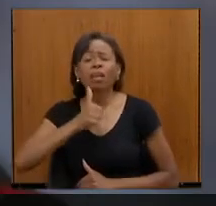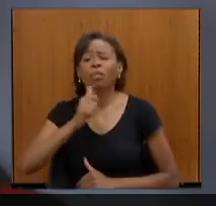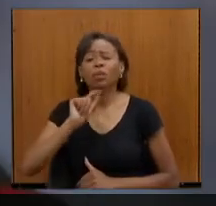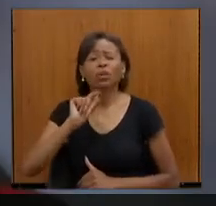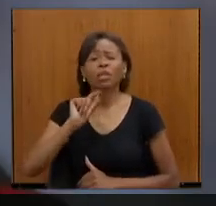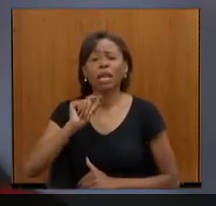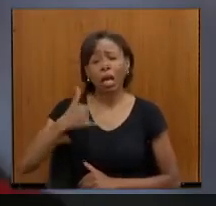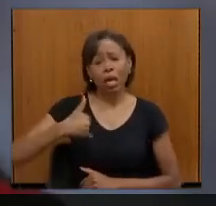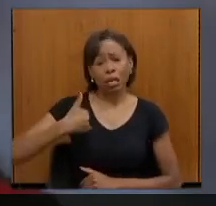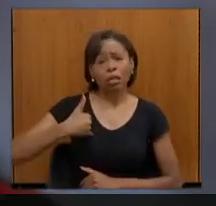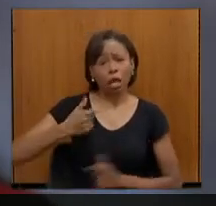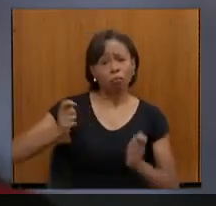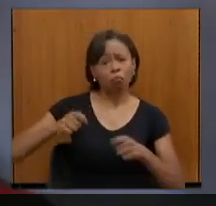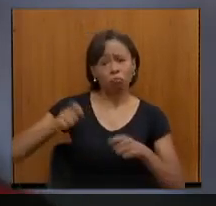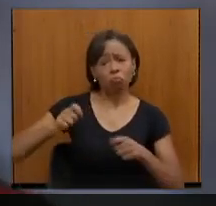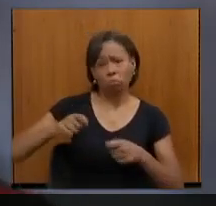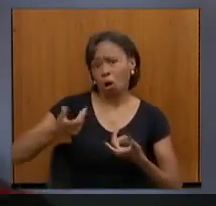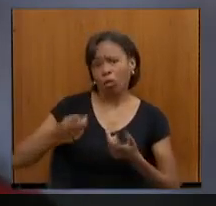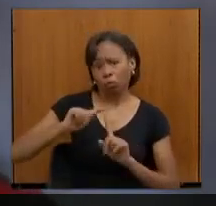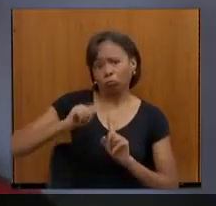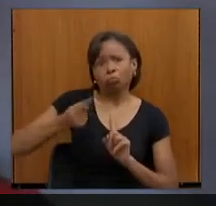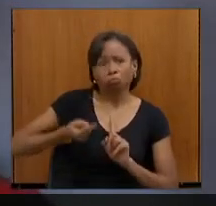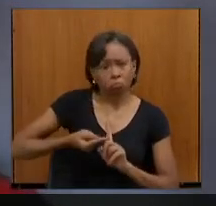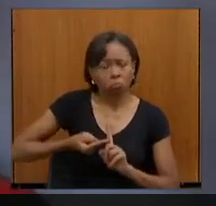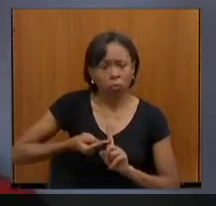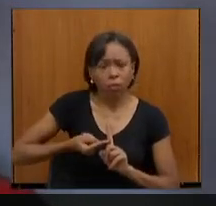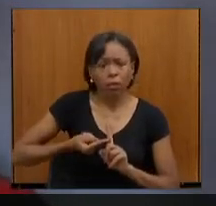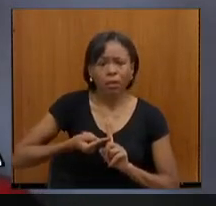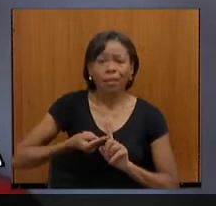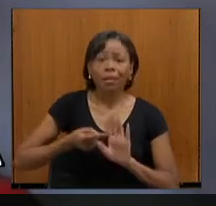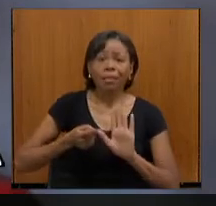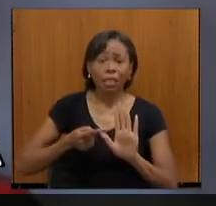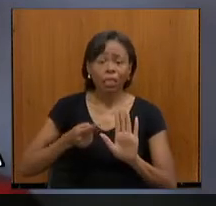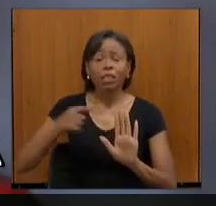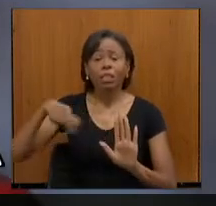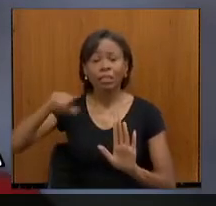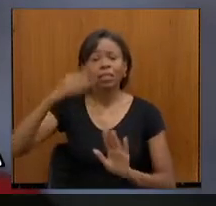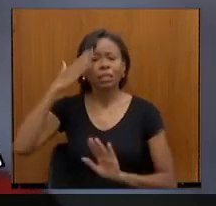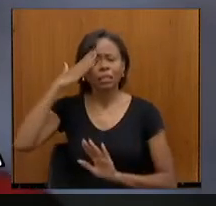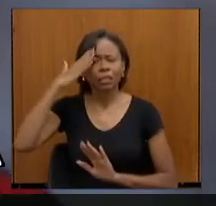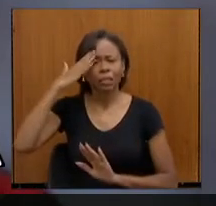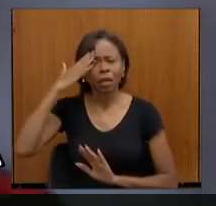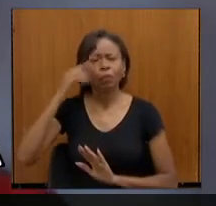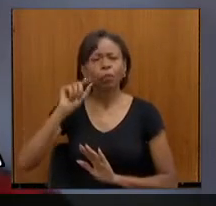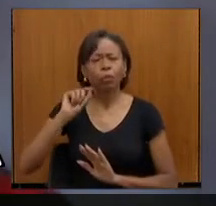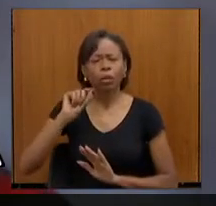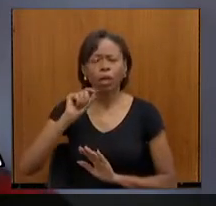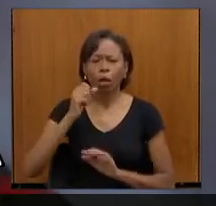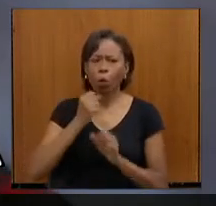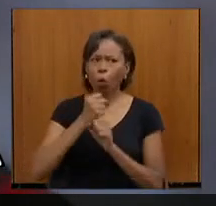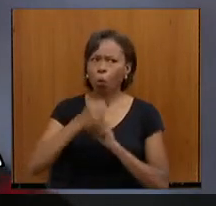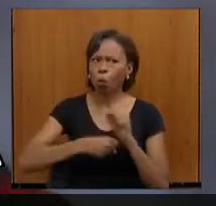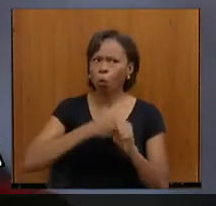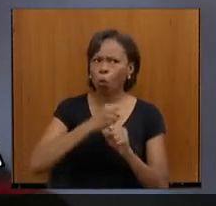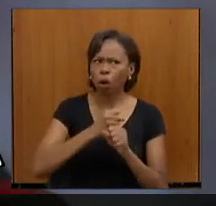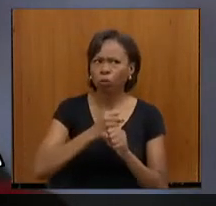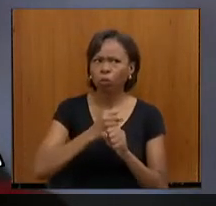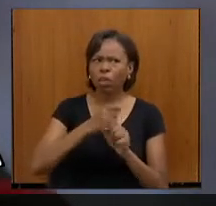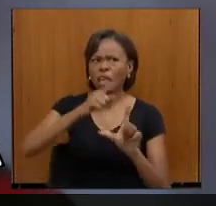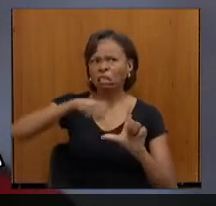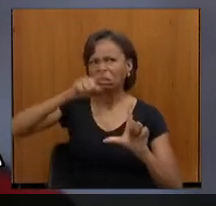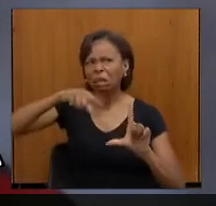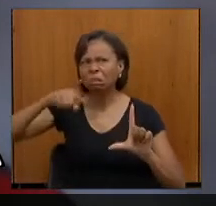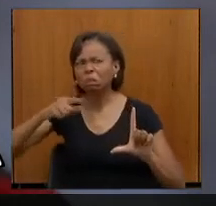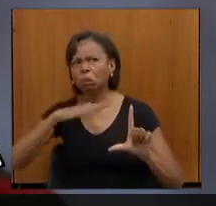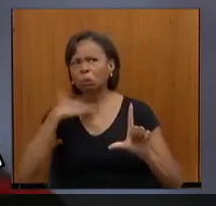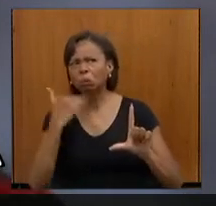nós obrigatoriamente não fechamos um ano de estatística sobre mortalidade materna